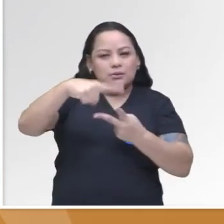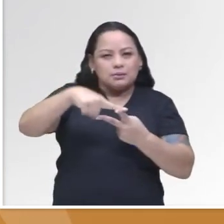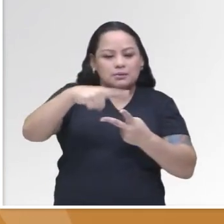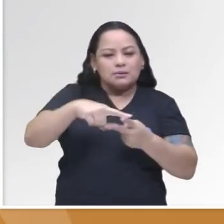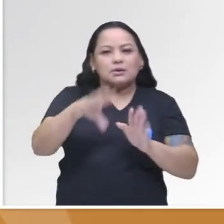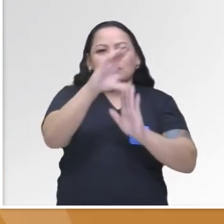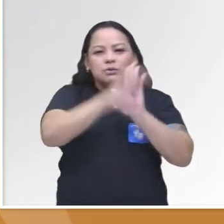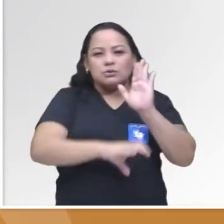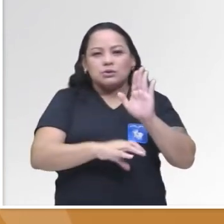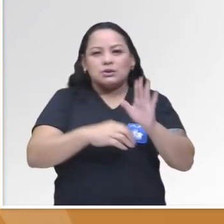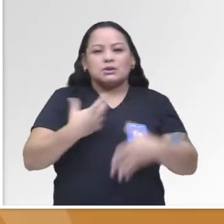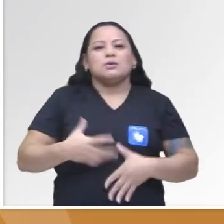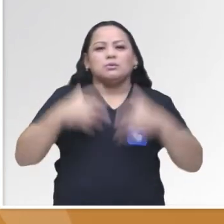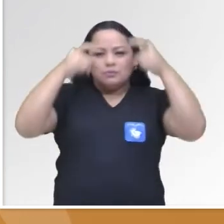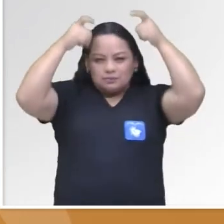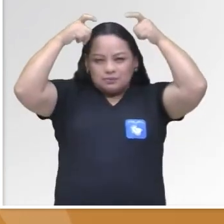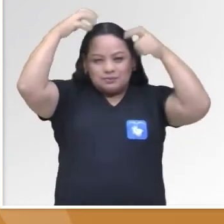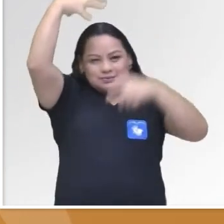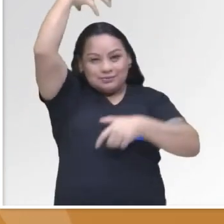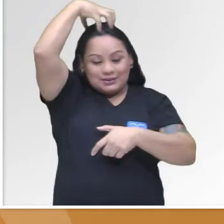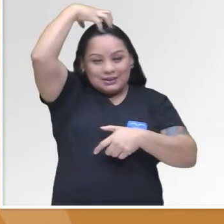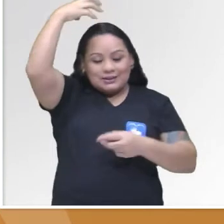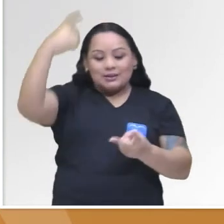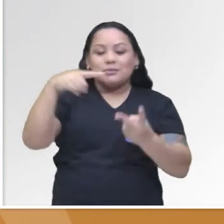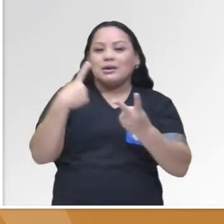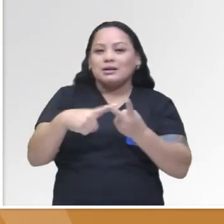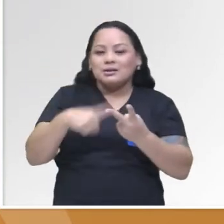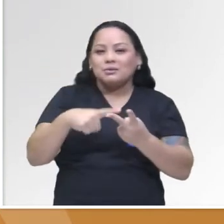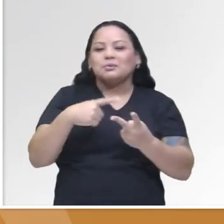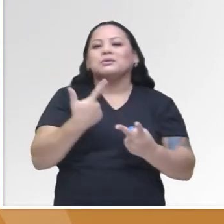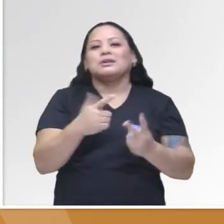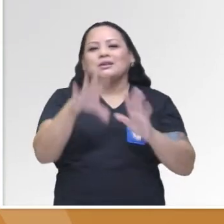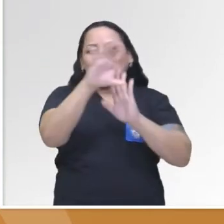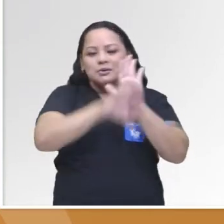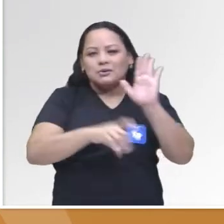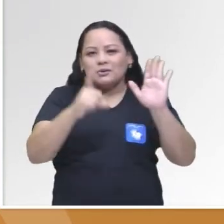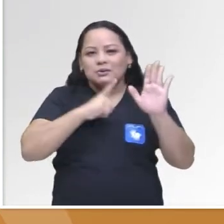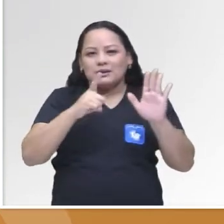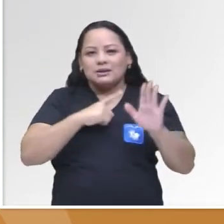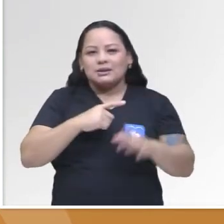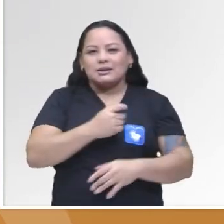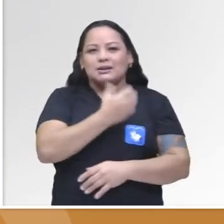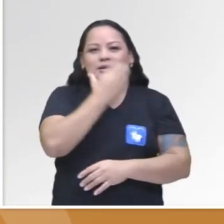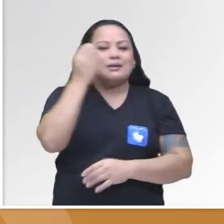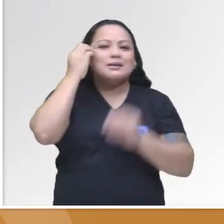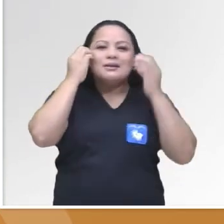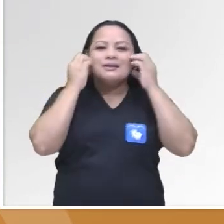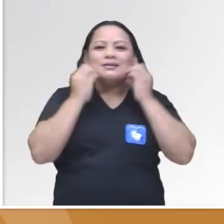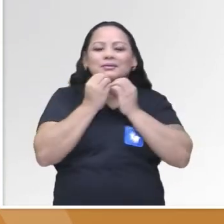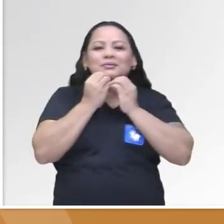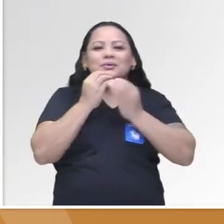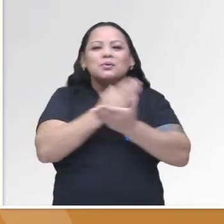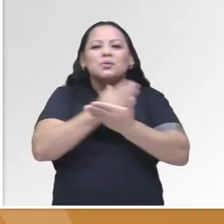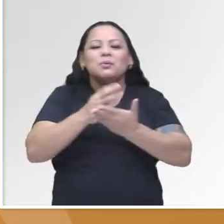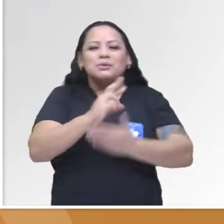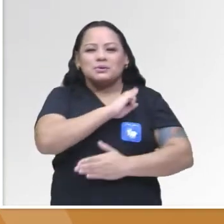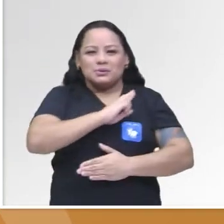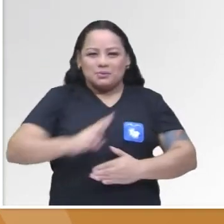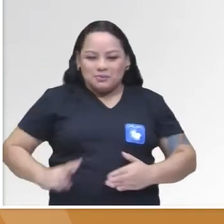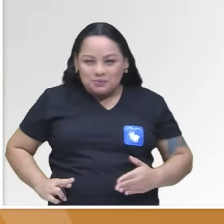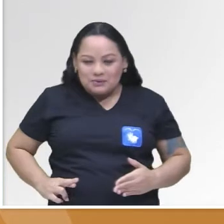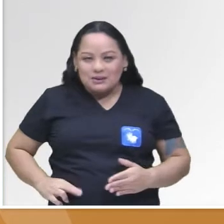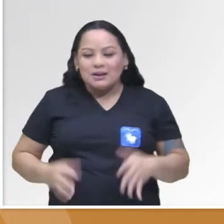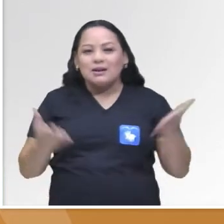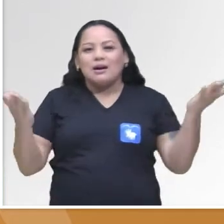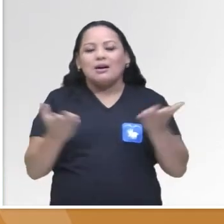segundo reinado, tivemos aquela que foi lançada ali pelo Marechal Deodoro da Fonseca no início da República, e agora nós vamos